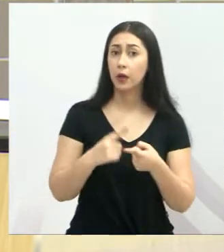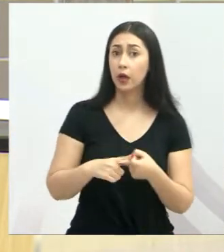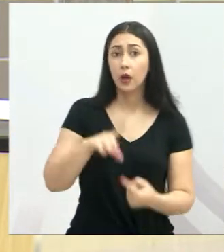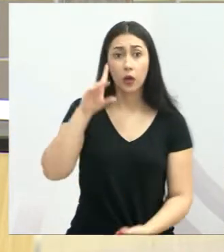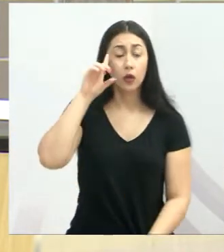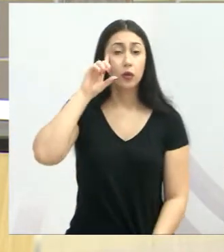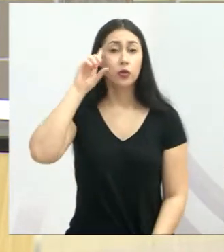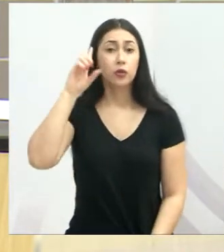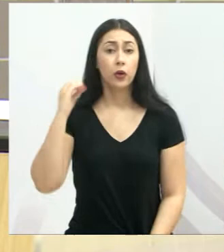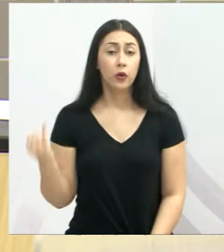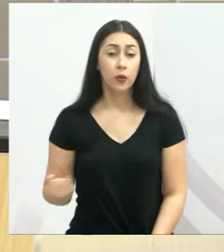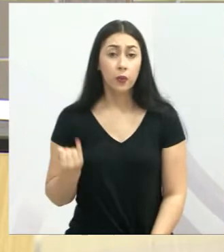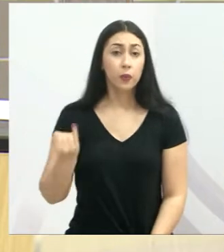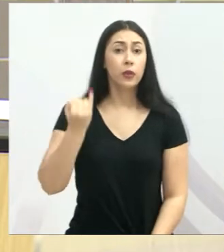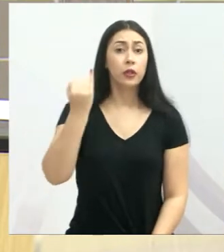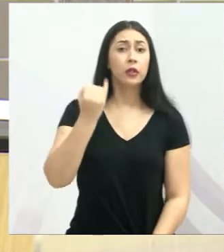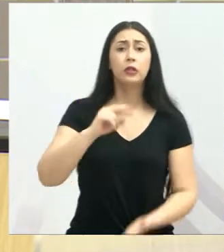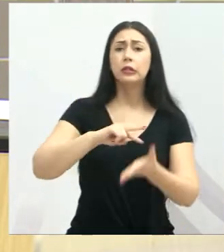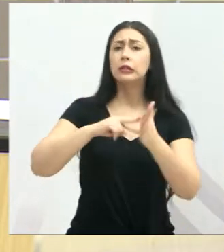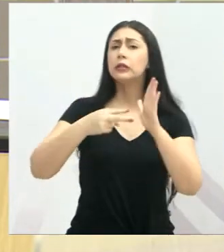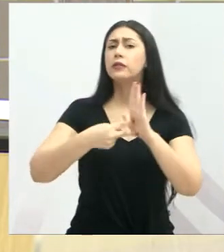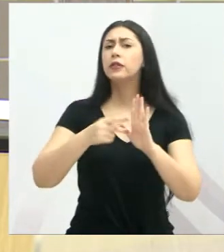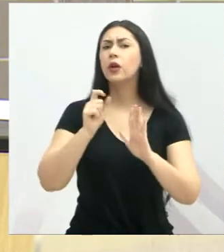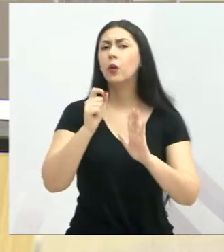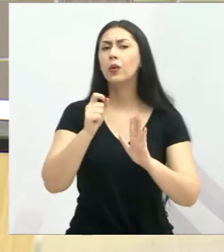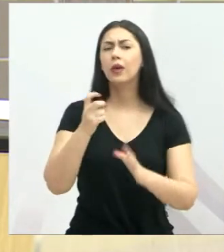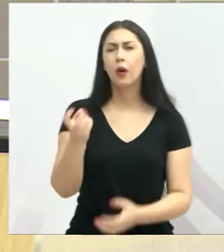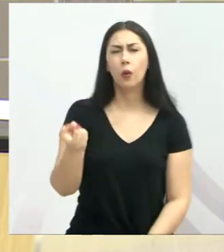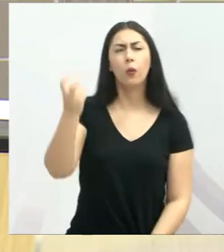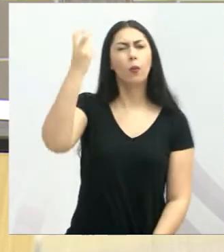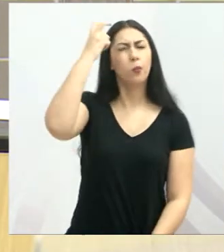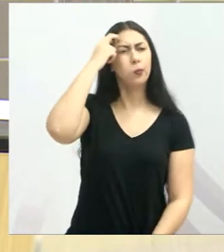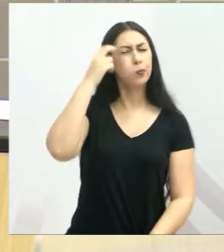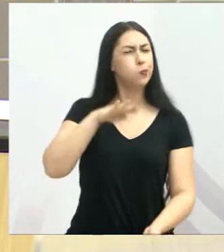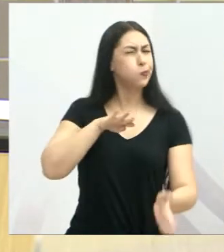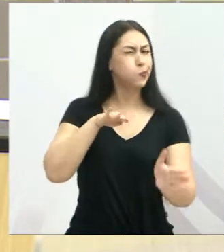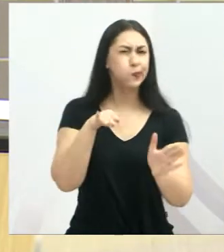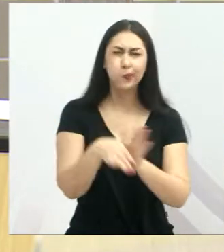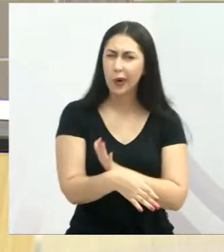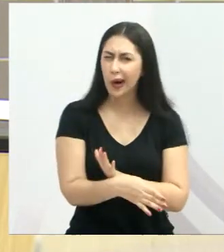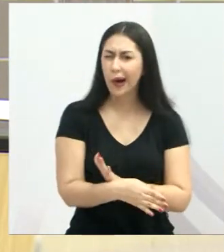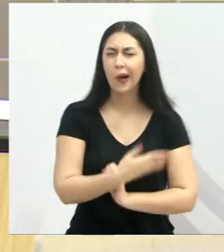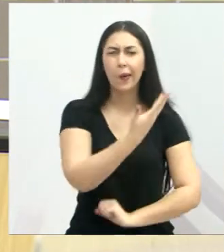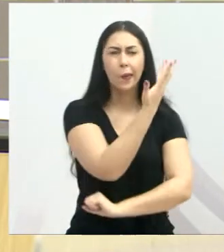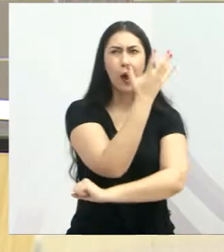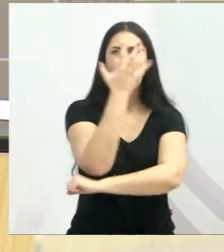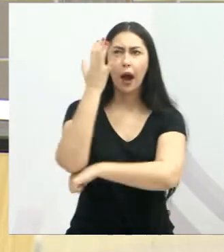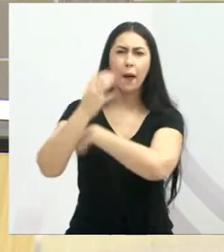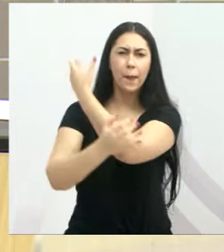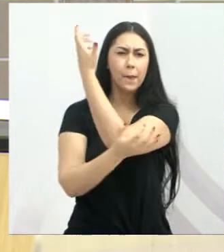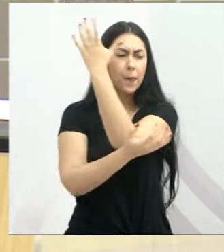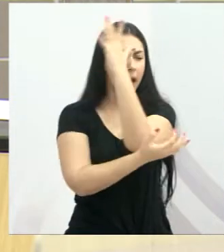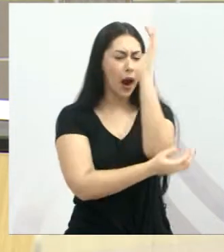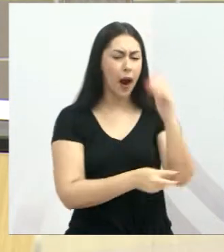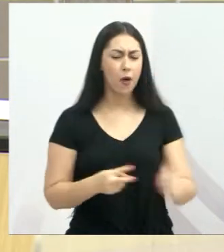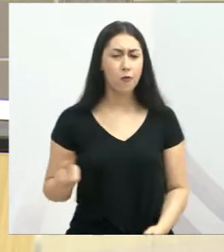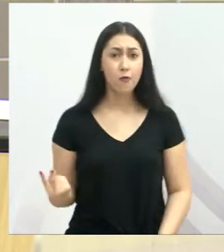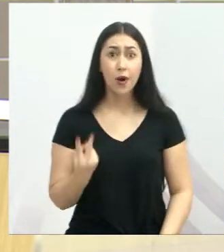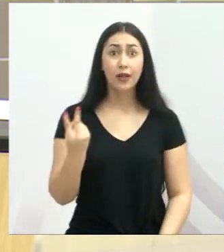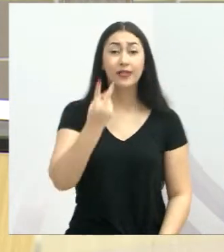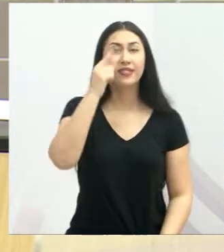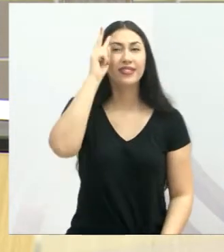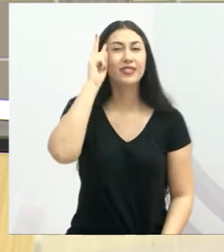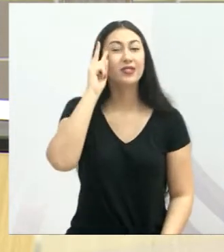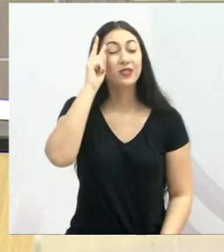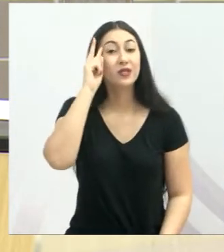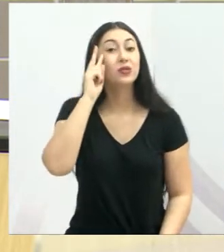data, a qual sua simbologia registra a cultura, costumes, riqueza ambiental e valores da nação, representando a história do